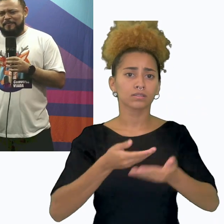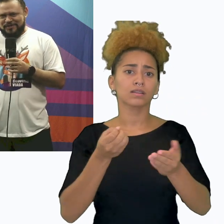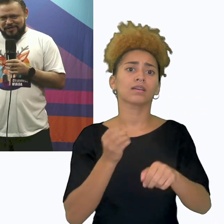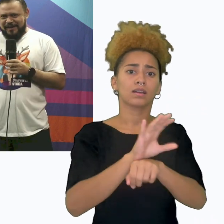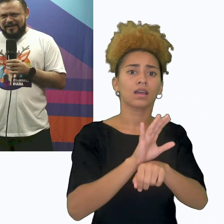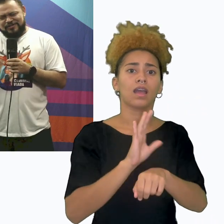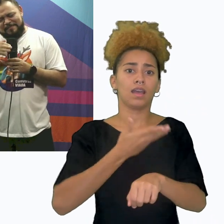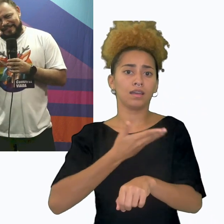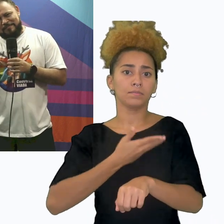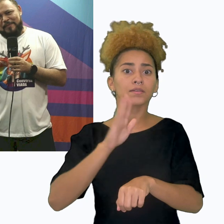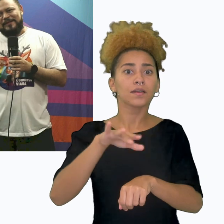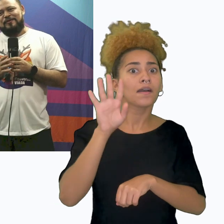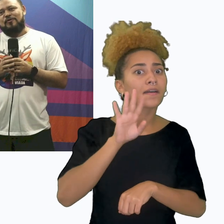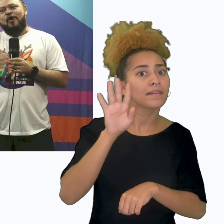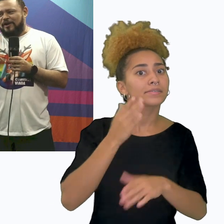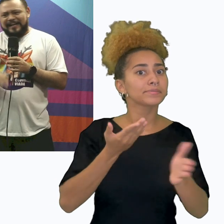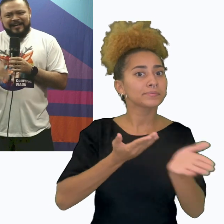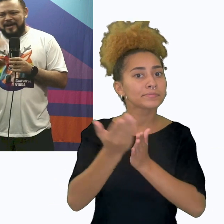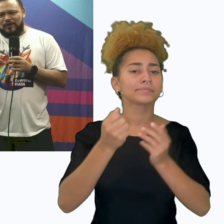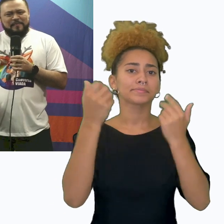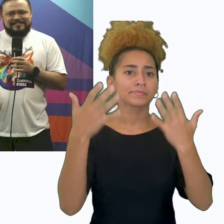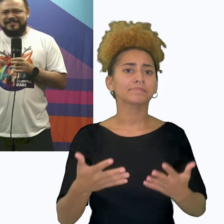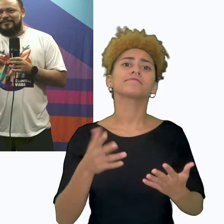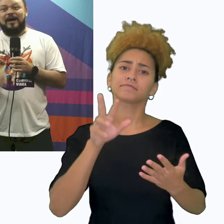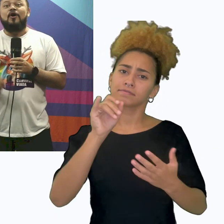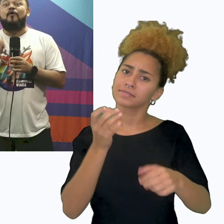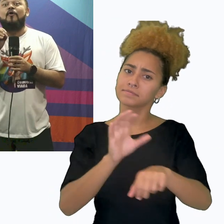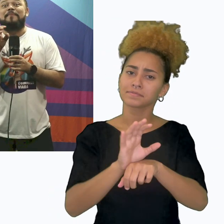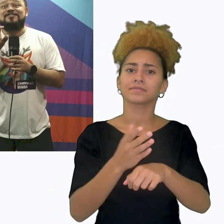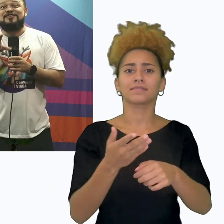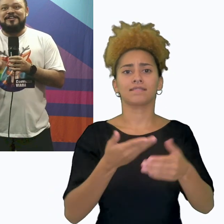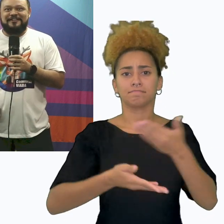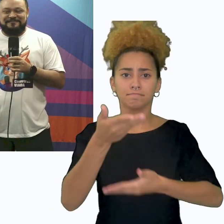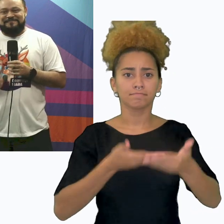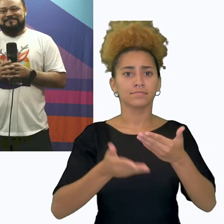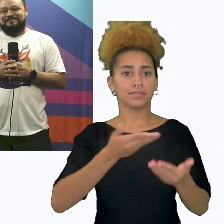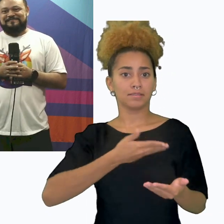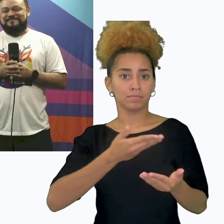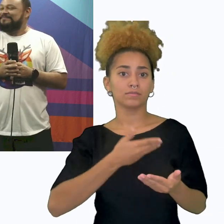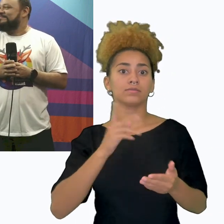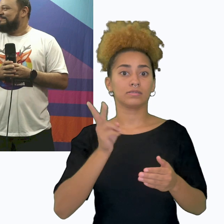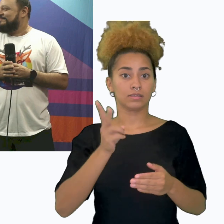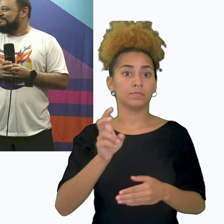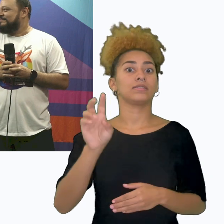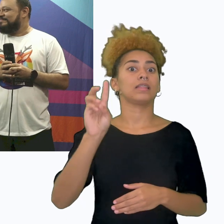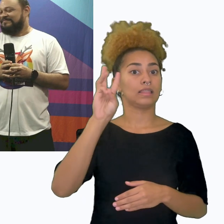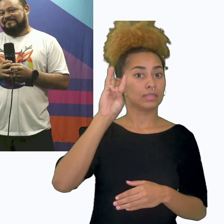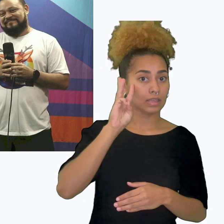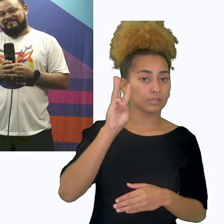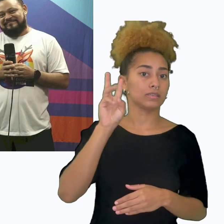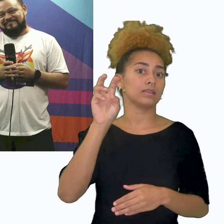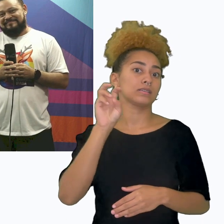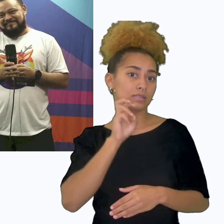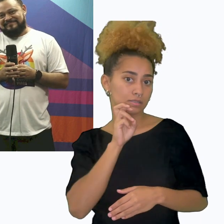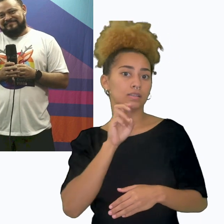pra compartilhar? Já manda aí pro amiguinho. Olha, tá legal, tá começando e tal. Compartilha. Os episódios eles vão ao ar todas as